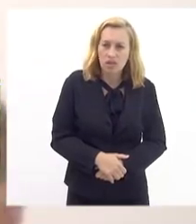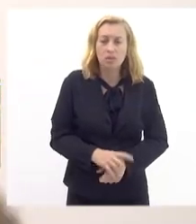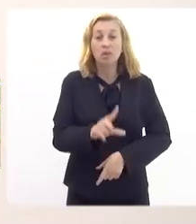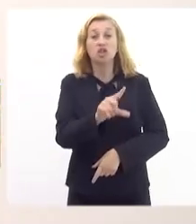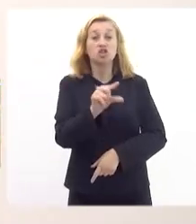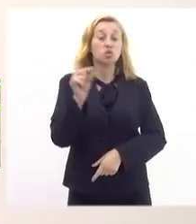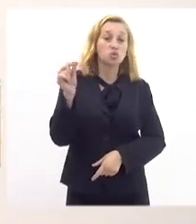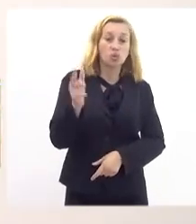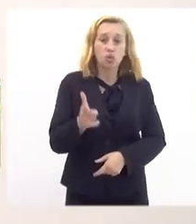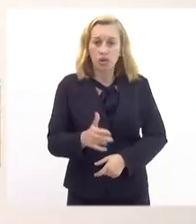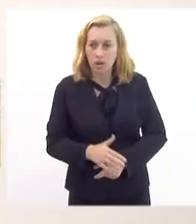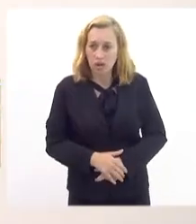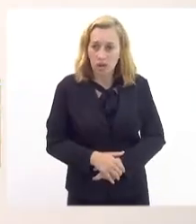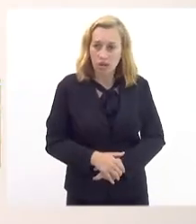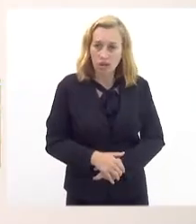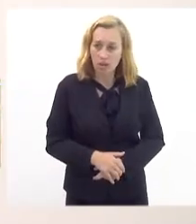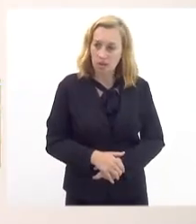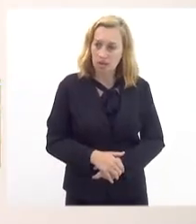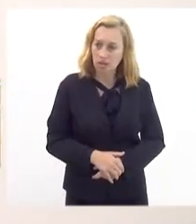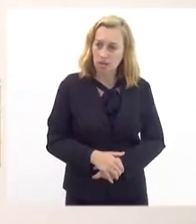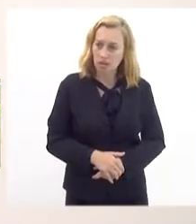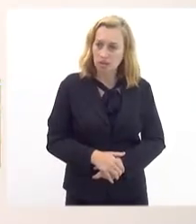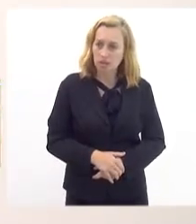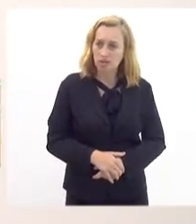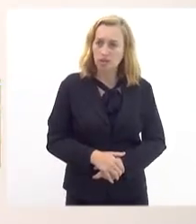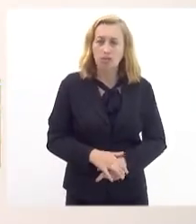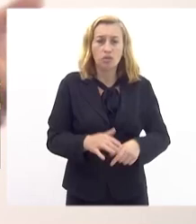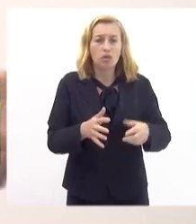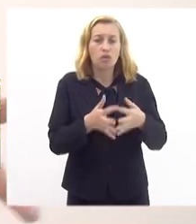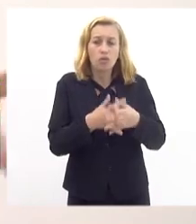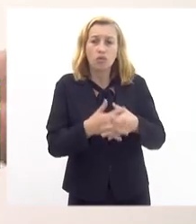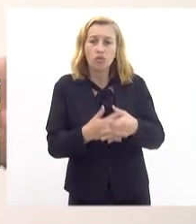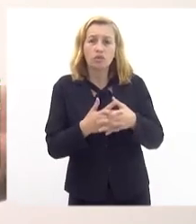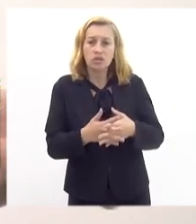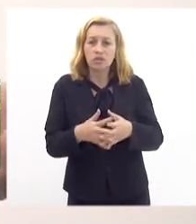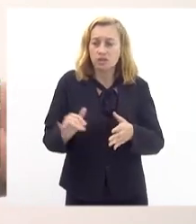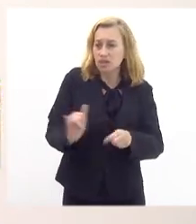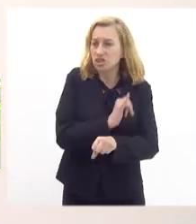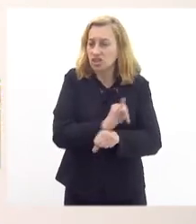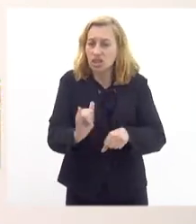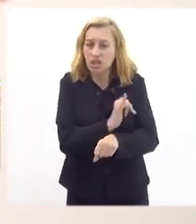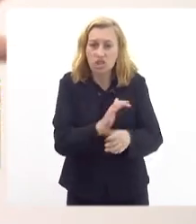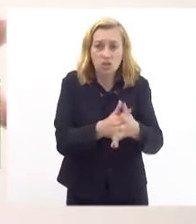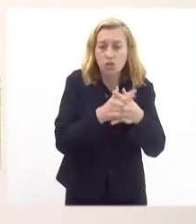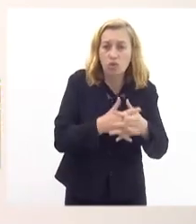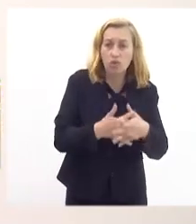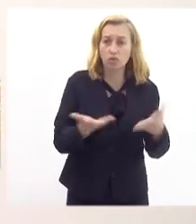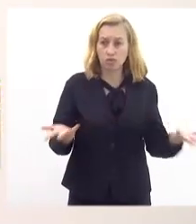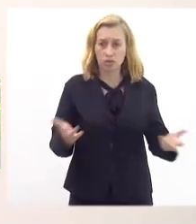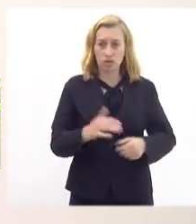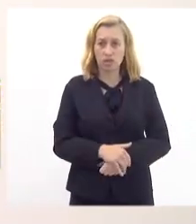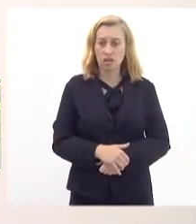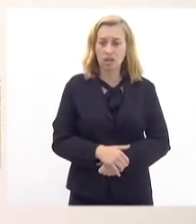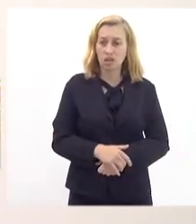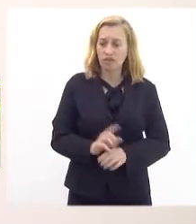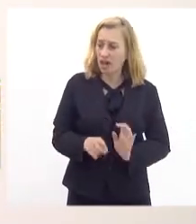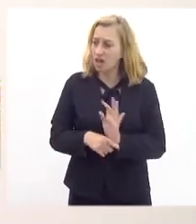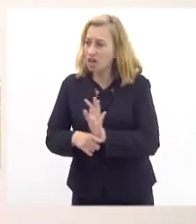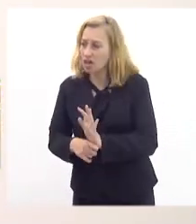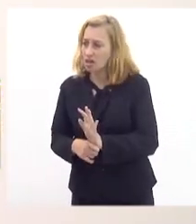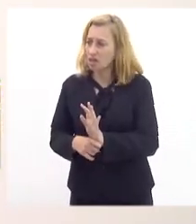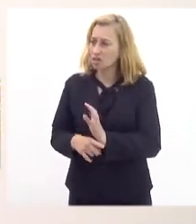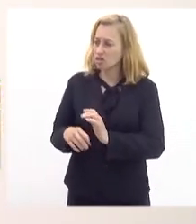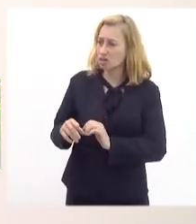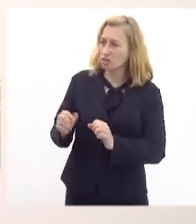decidir uma iniciativa tão complexo com mais que é estratégico que a beneficiar a decisão está tem o